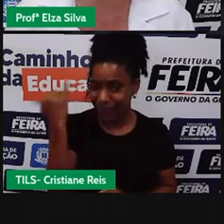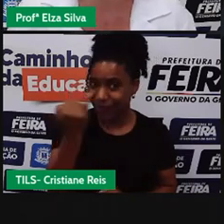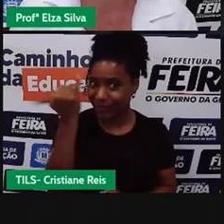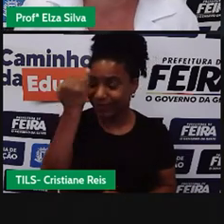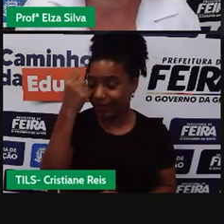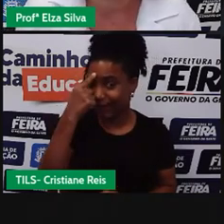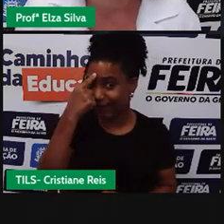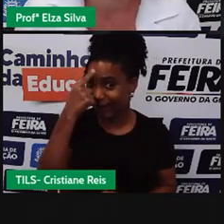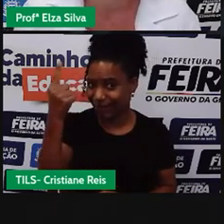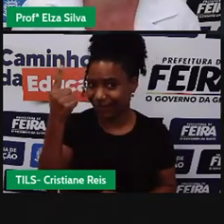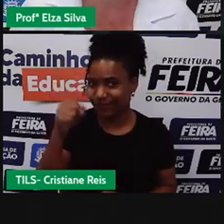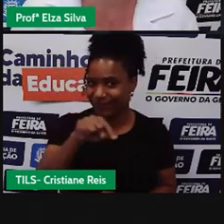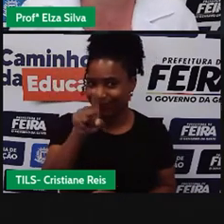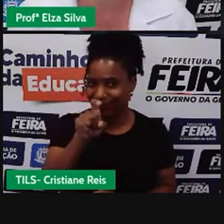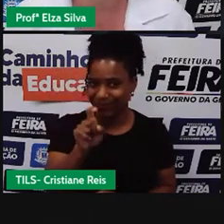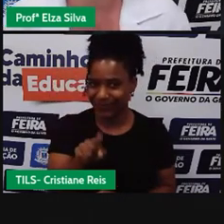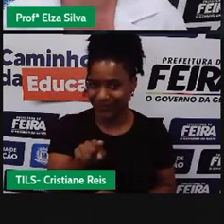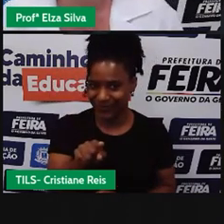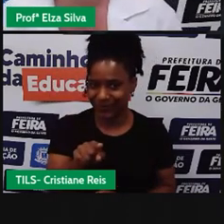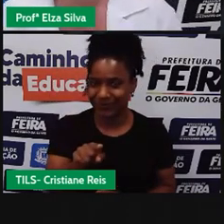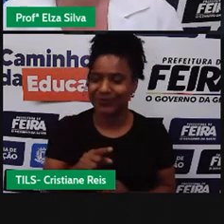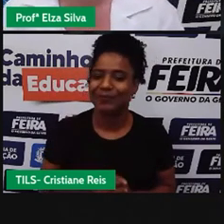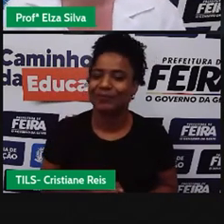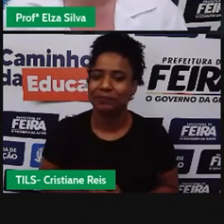students? Go.